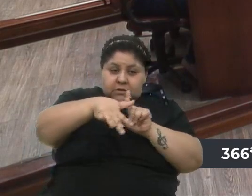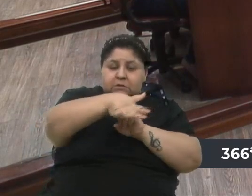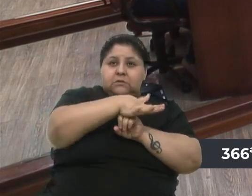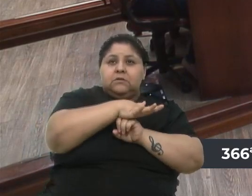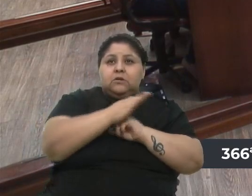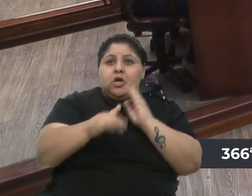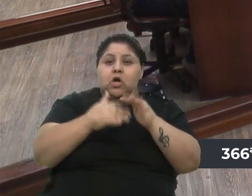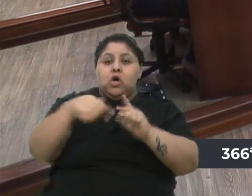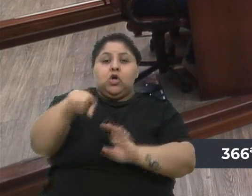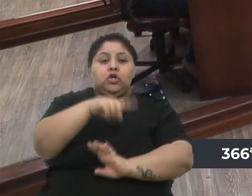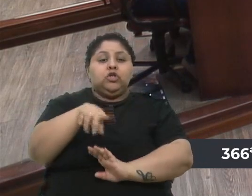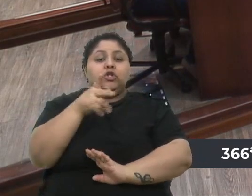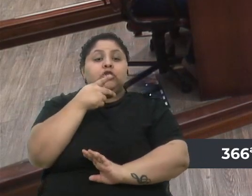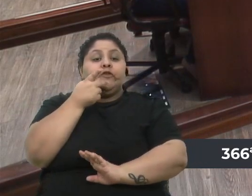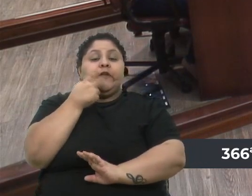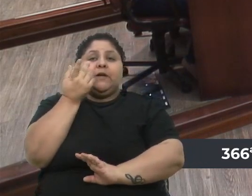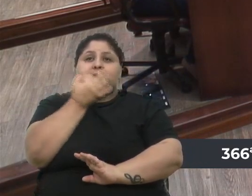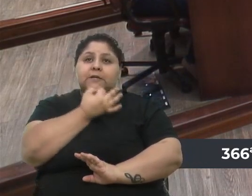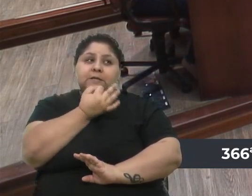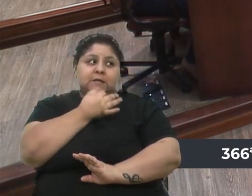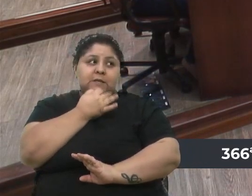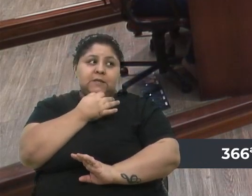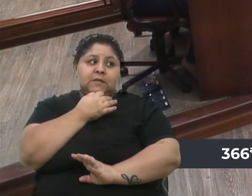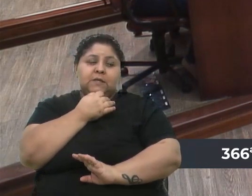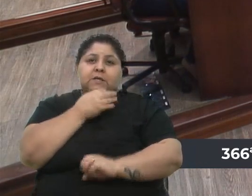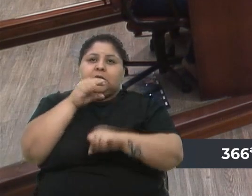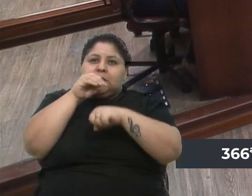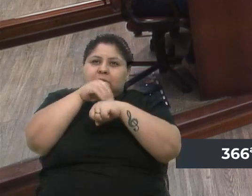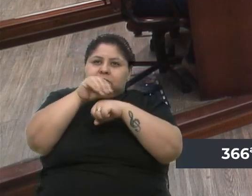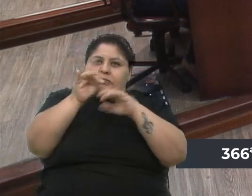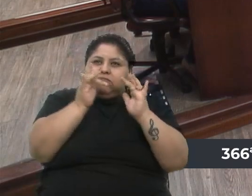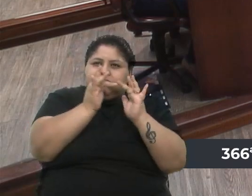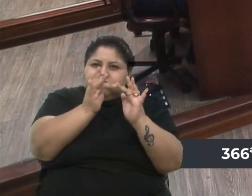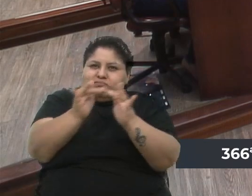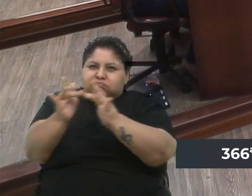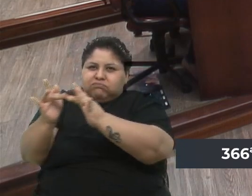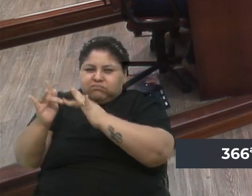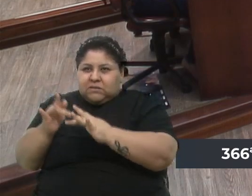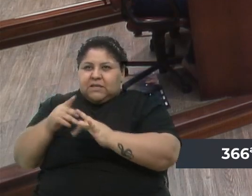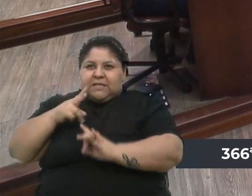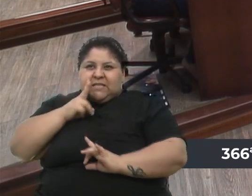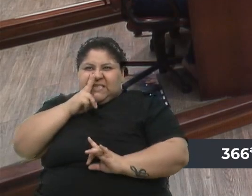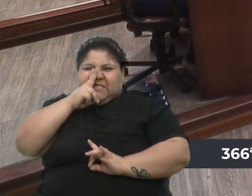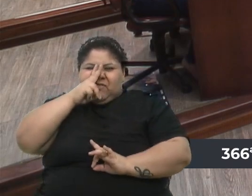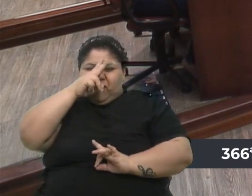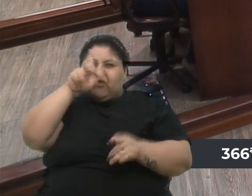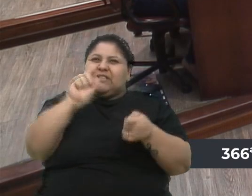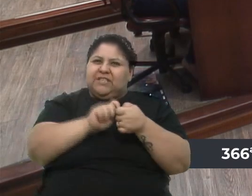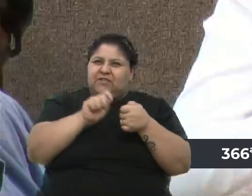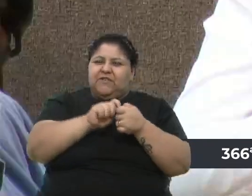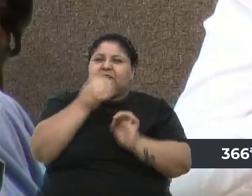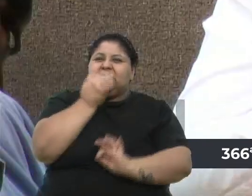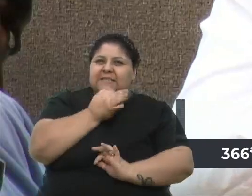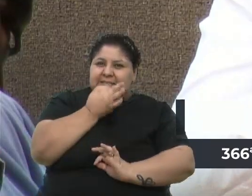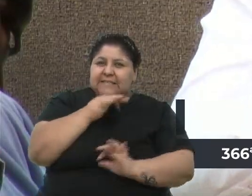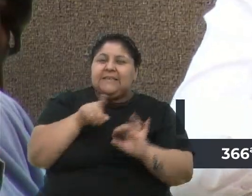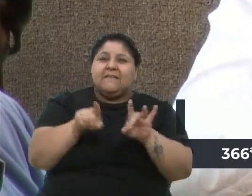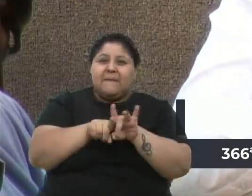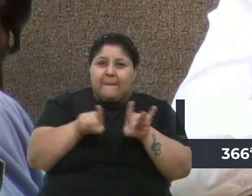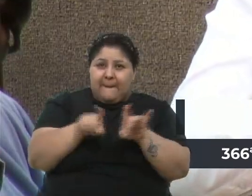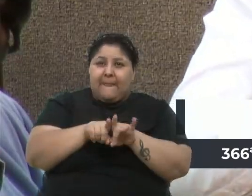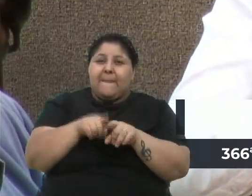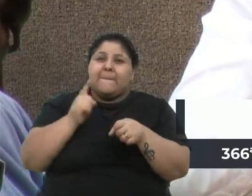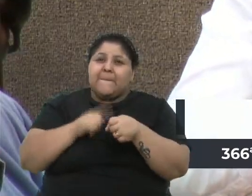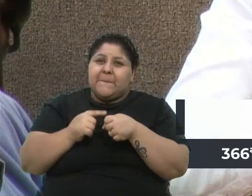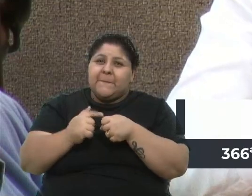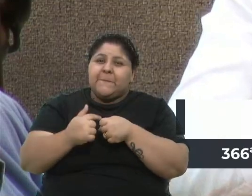quando nós falamos de Caxias, desse link, dessa potencialidade de fazer com que Caxias do Sul também, de uma certa